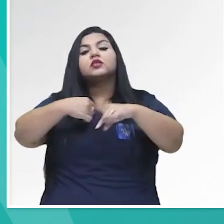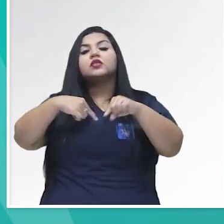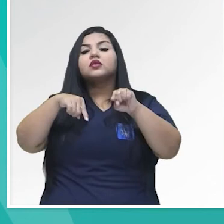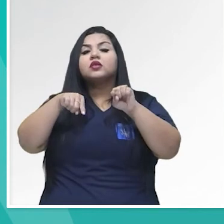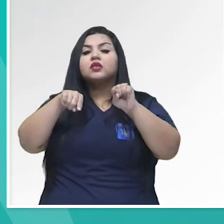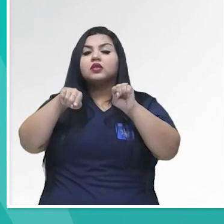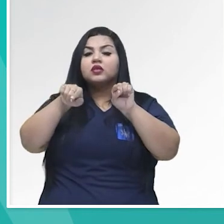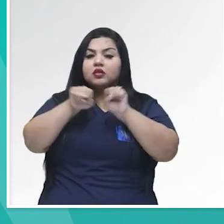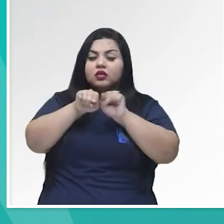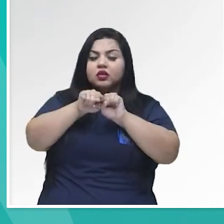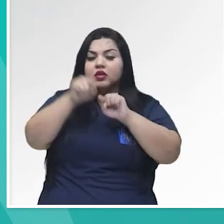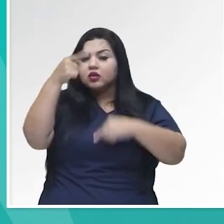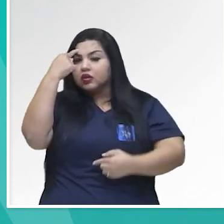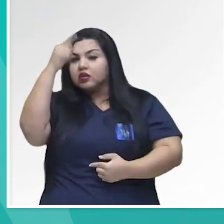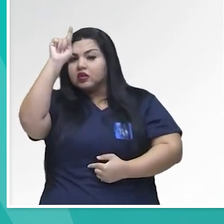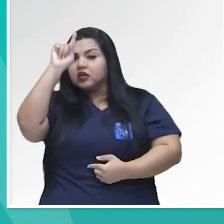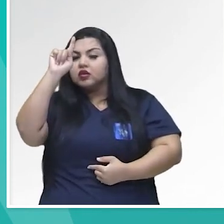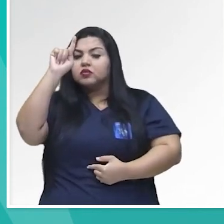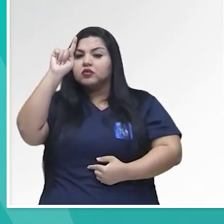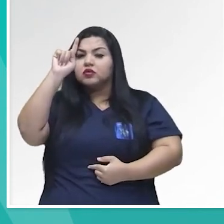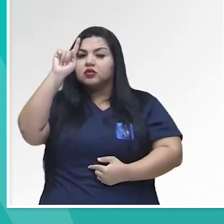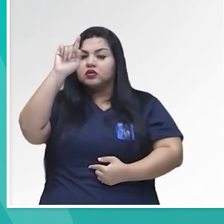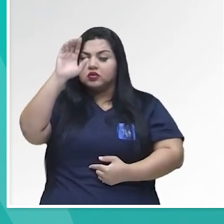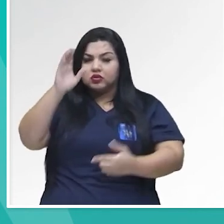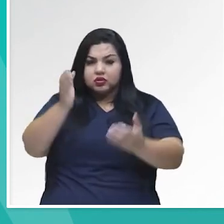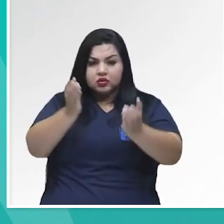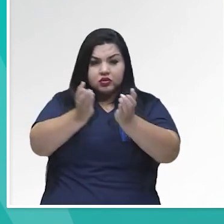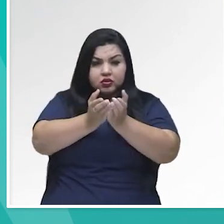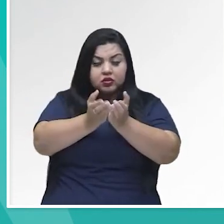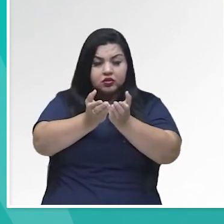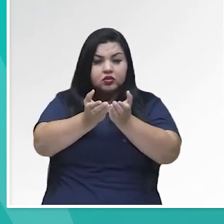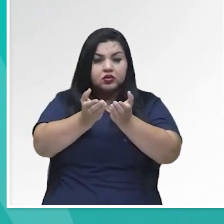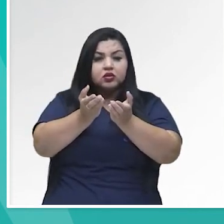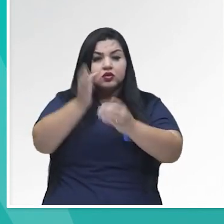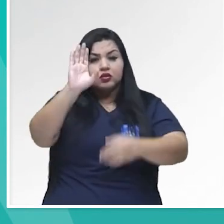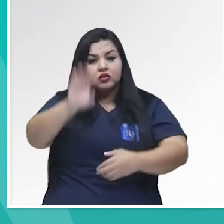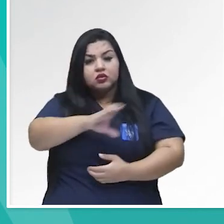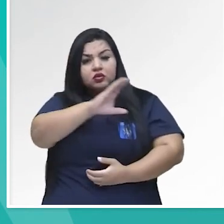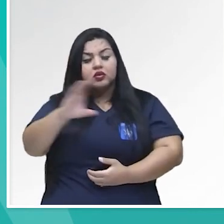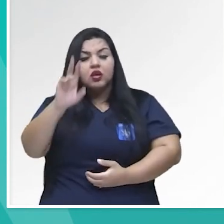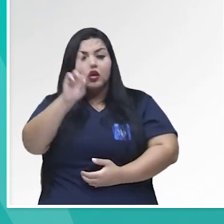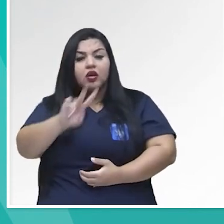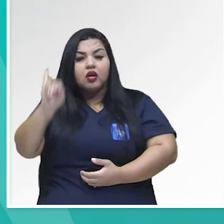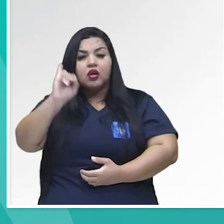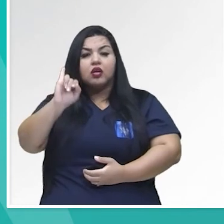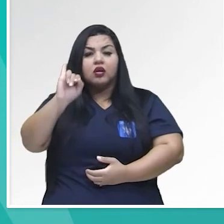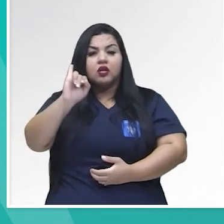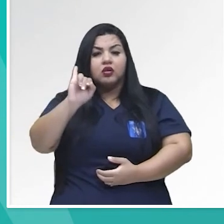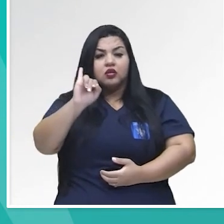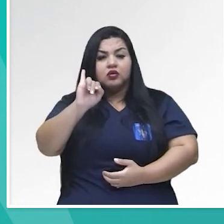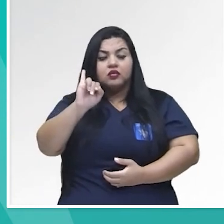forma, essa ideia de cristianismo, da cristandade, vai, de certa forma,